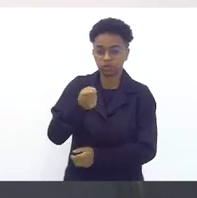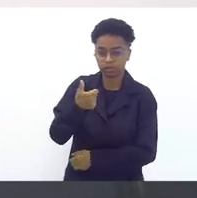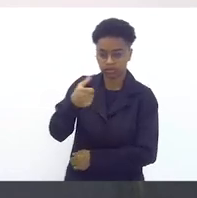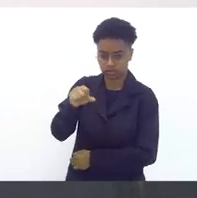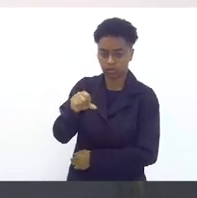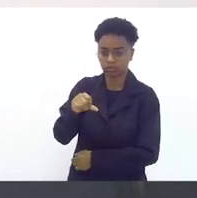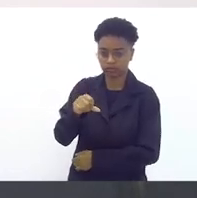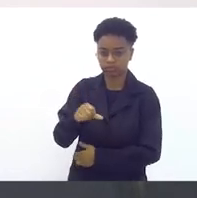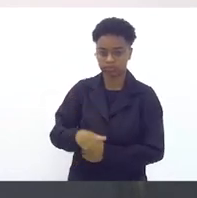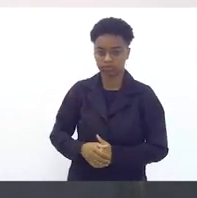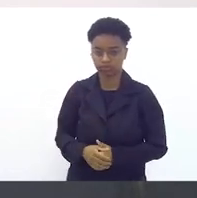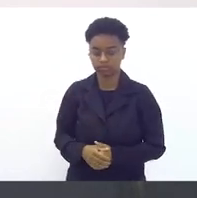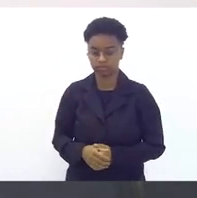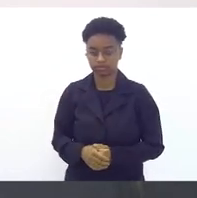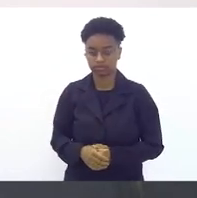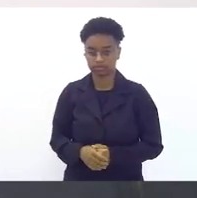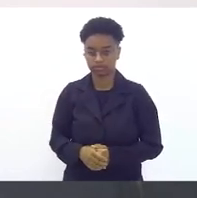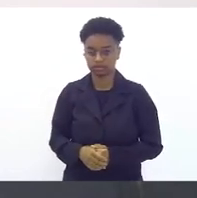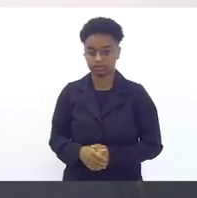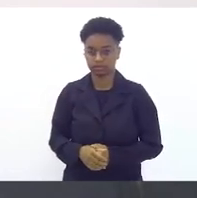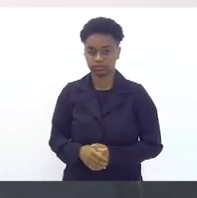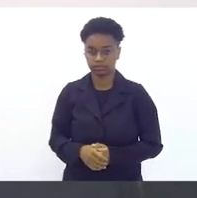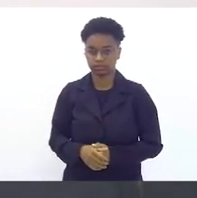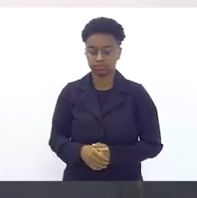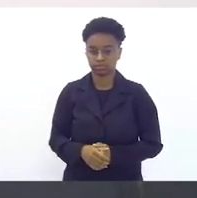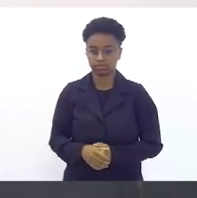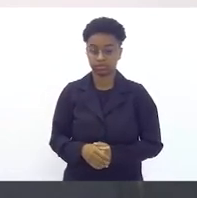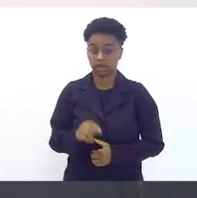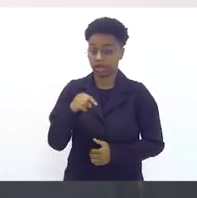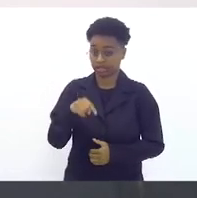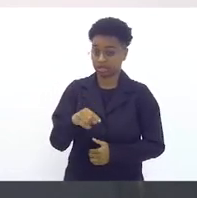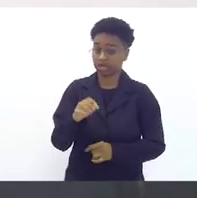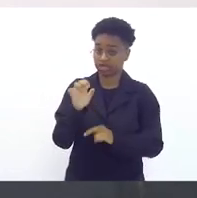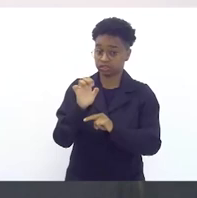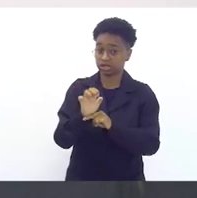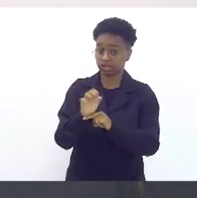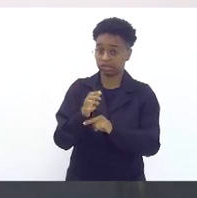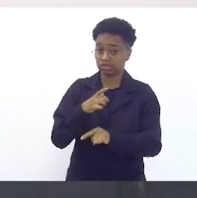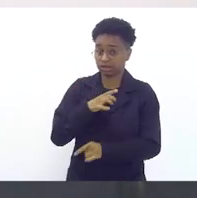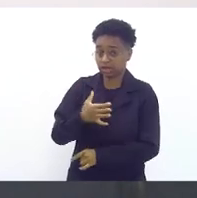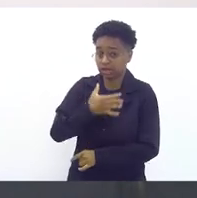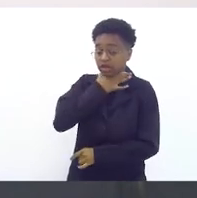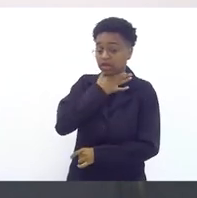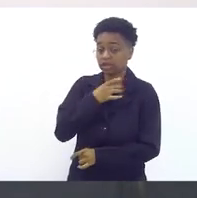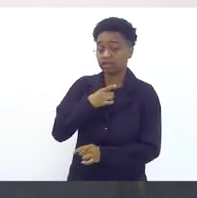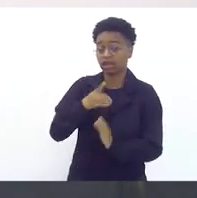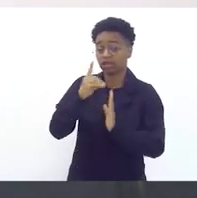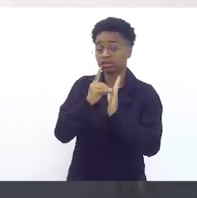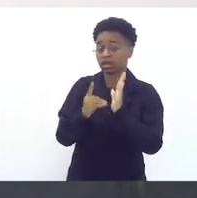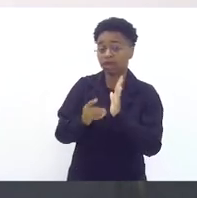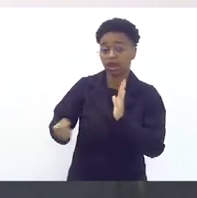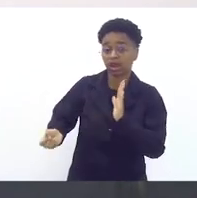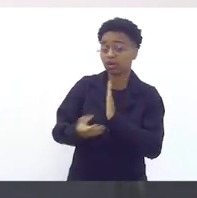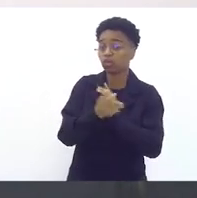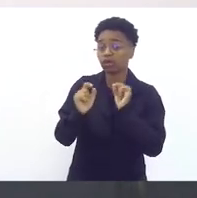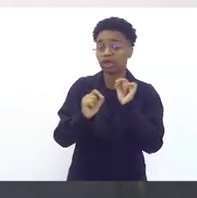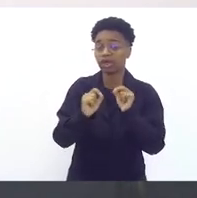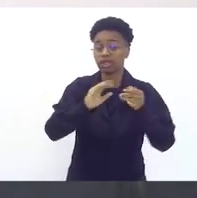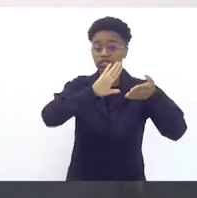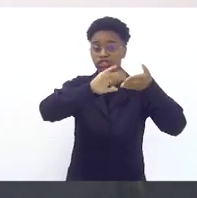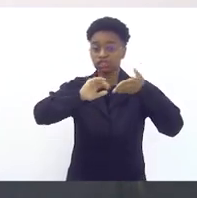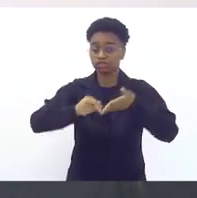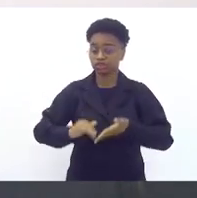19, né, quando o Estado foi apertado, foi publicado um decretão cortando